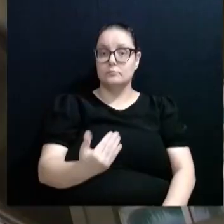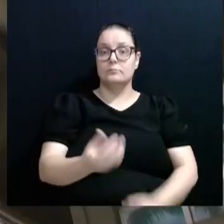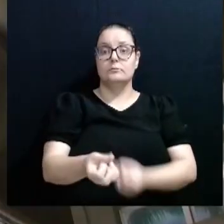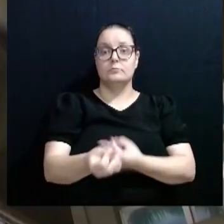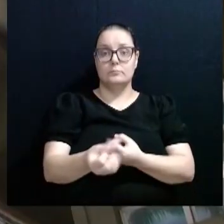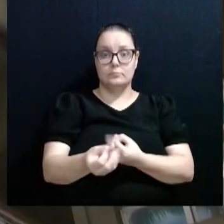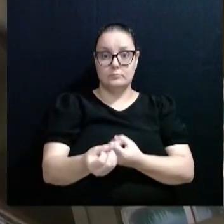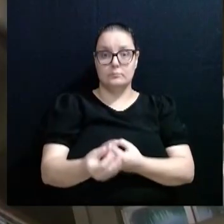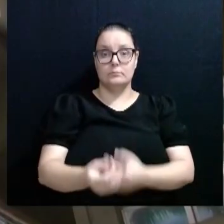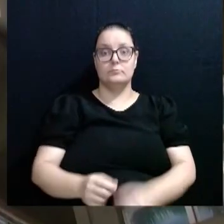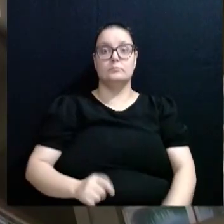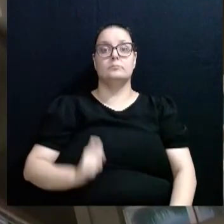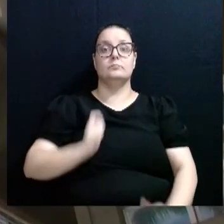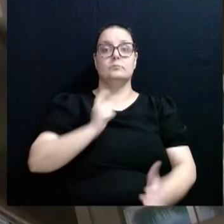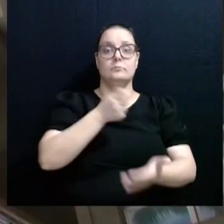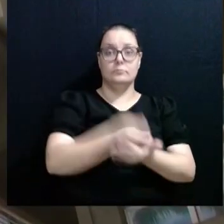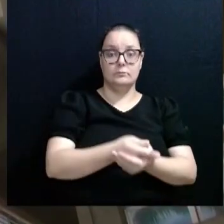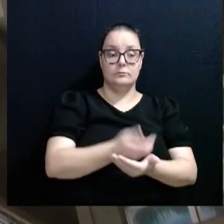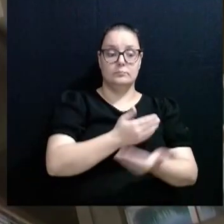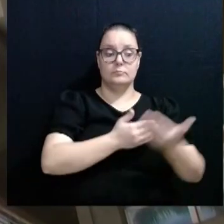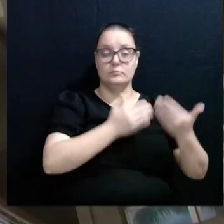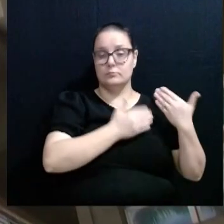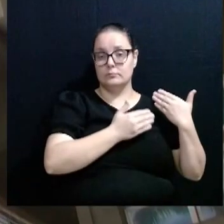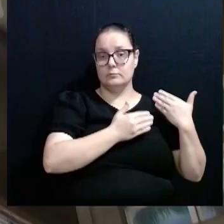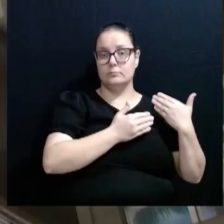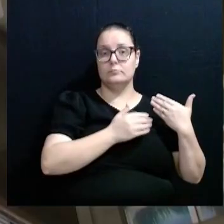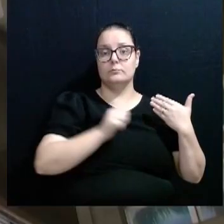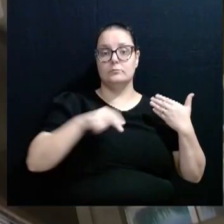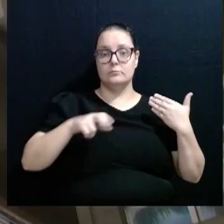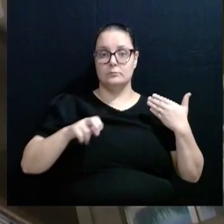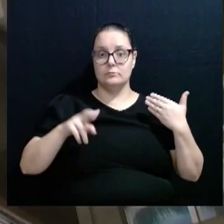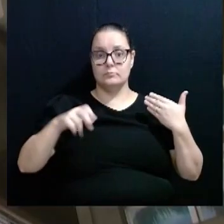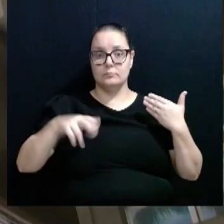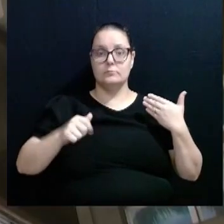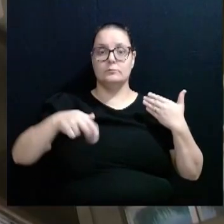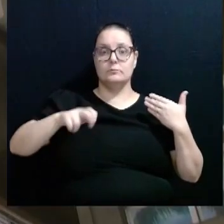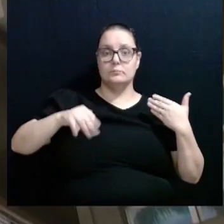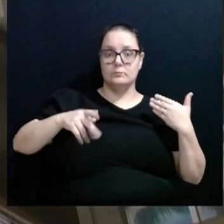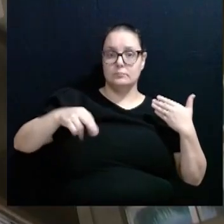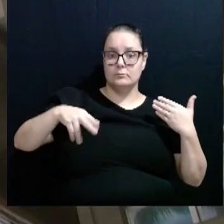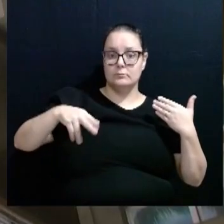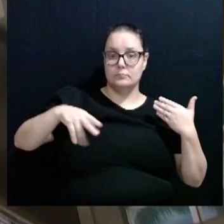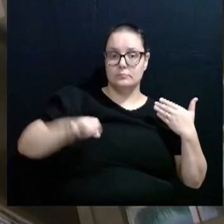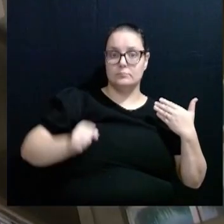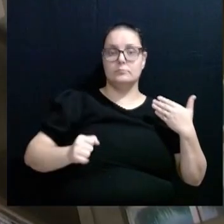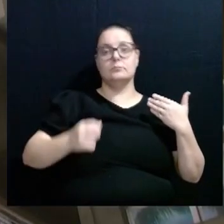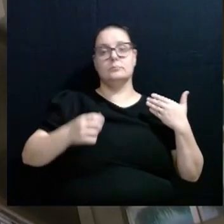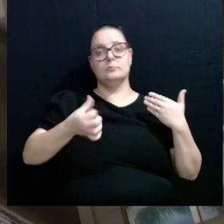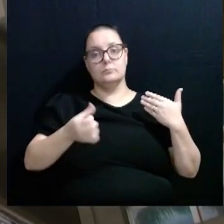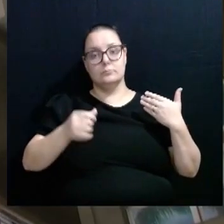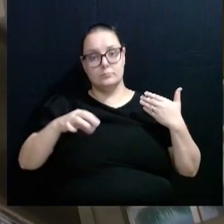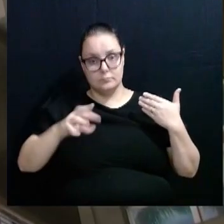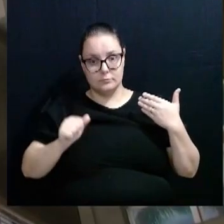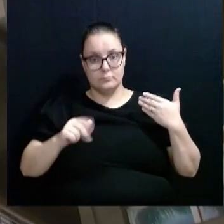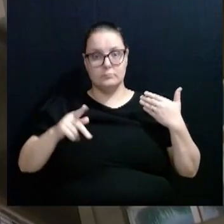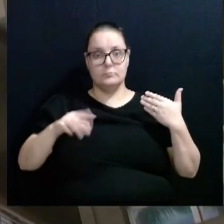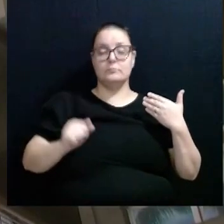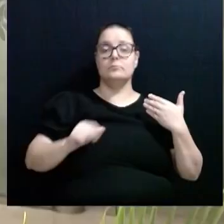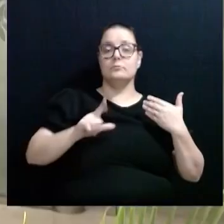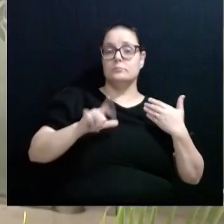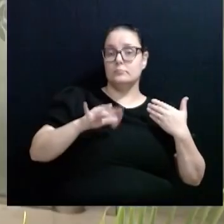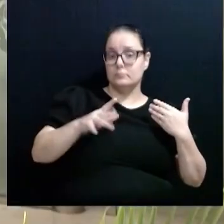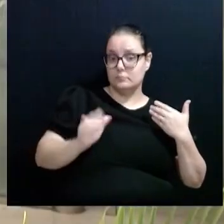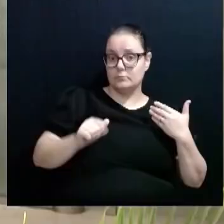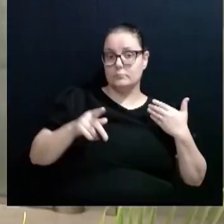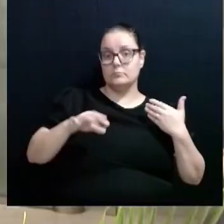sobre o pagamento retroativo de anuênio, quinquênio, sexta parte, licença-prêmio e demais